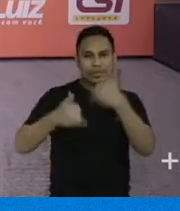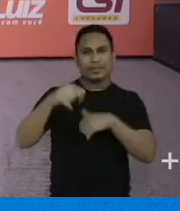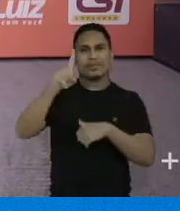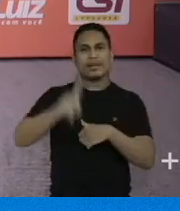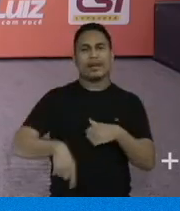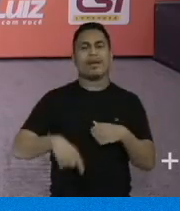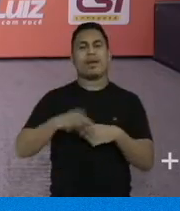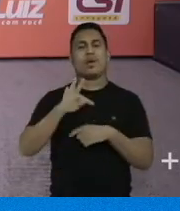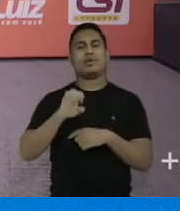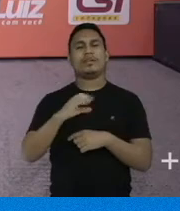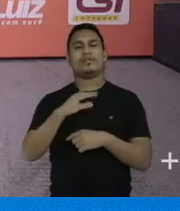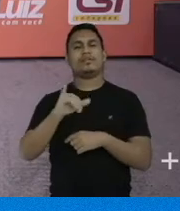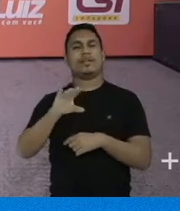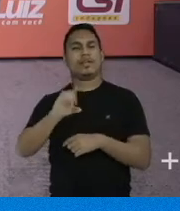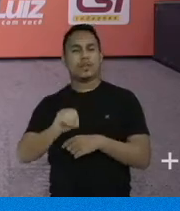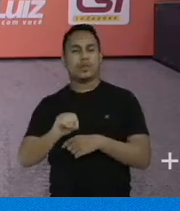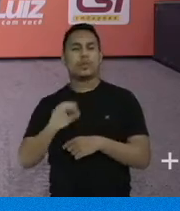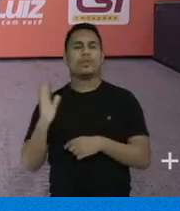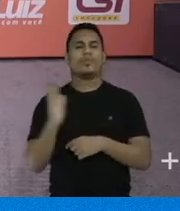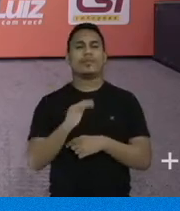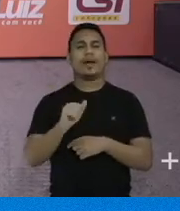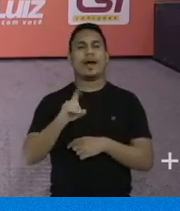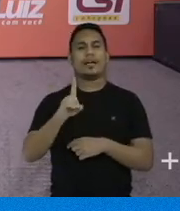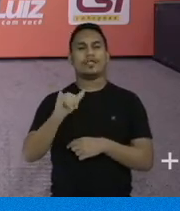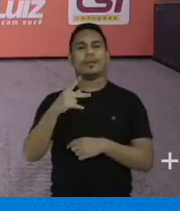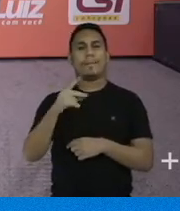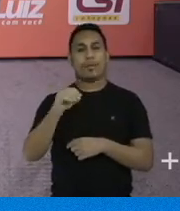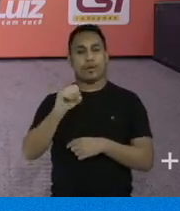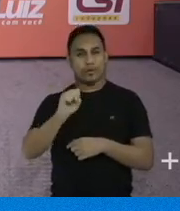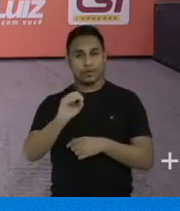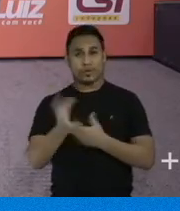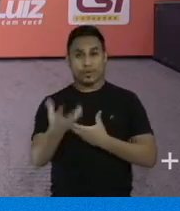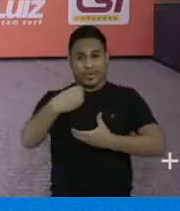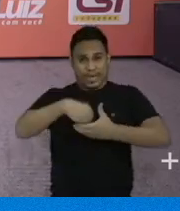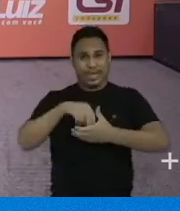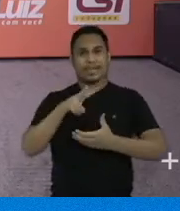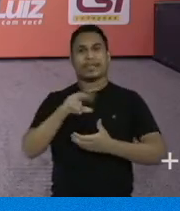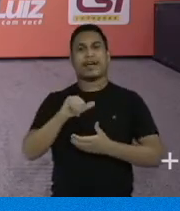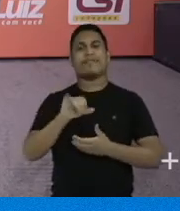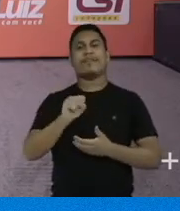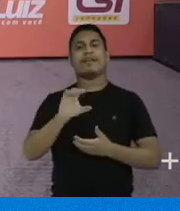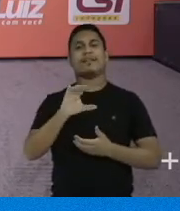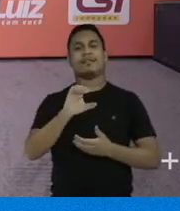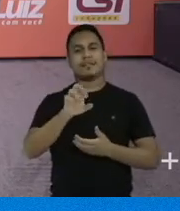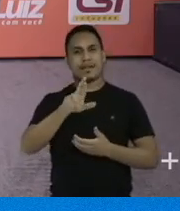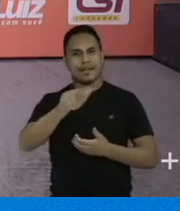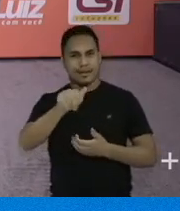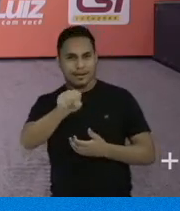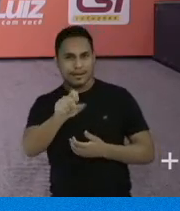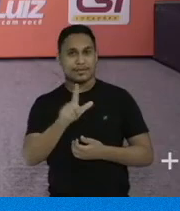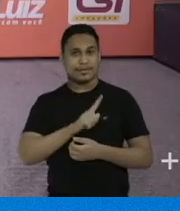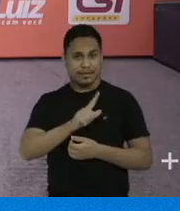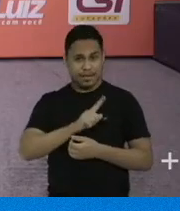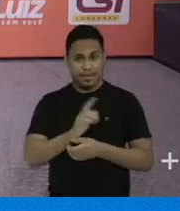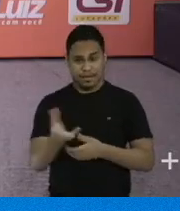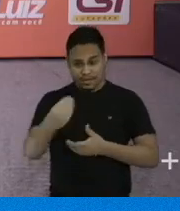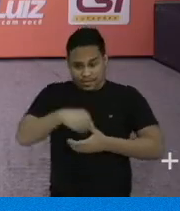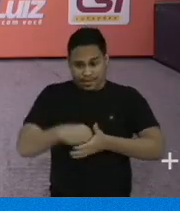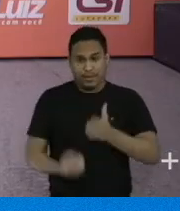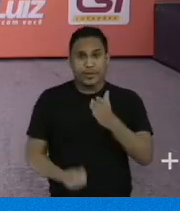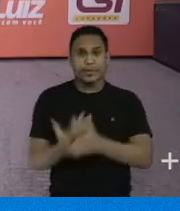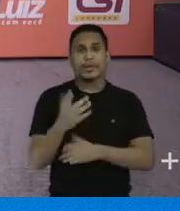gordura, especificamente na gordura visceral, mas não só nela, e aonde se produzem